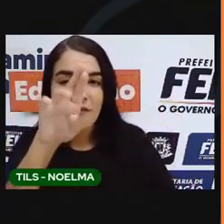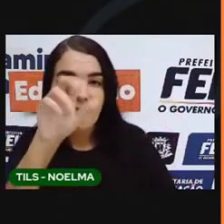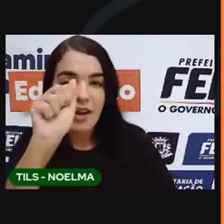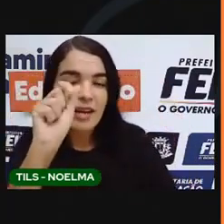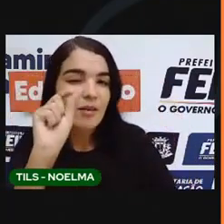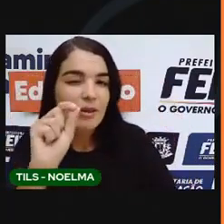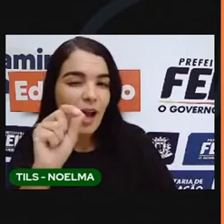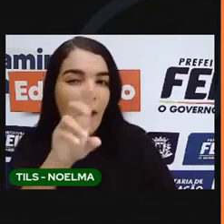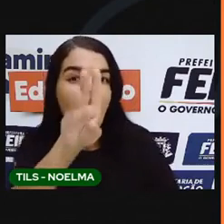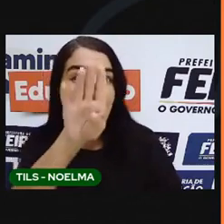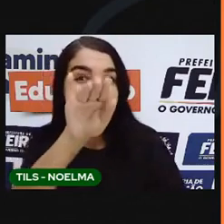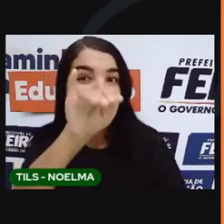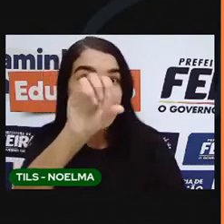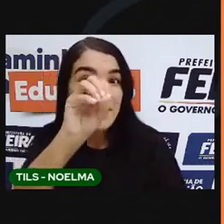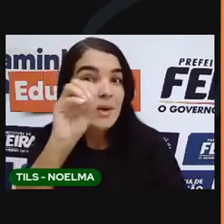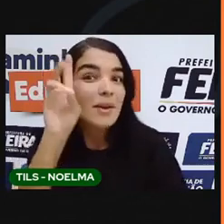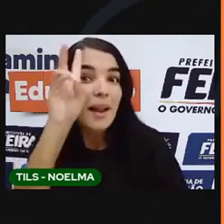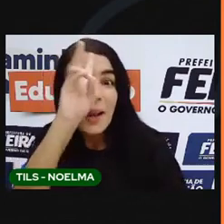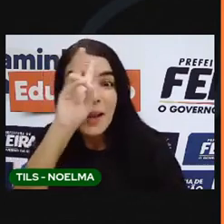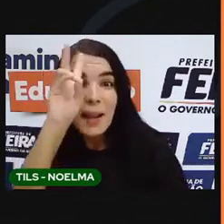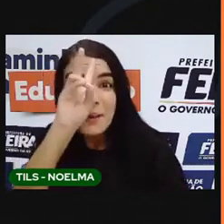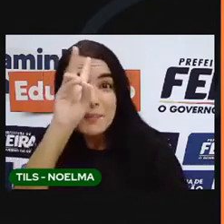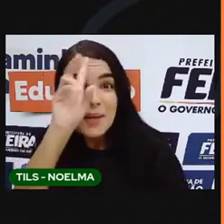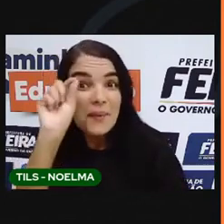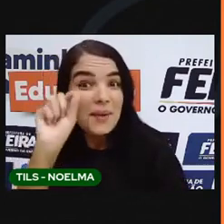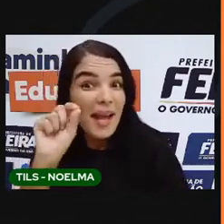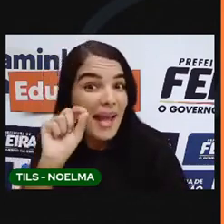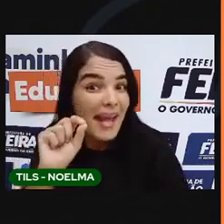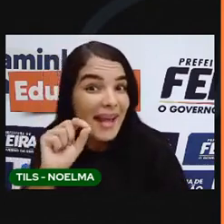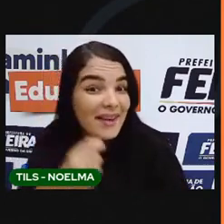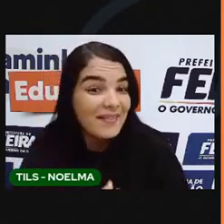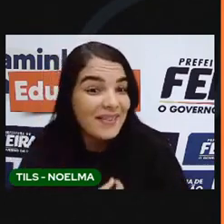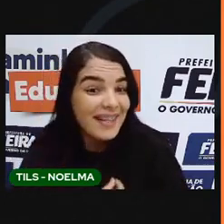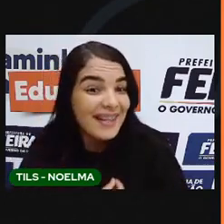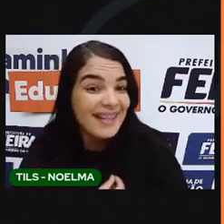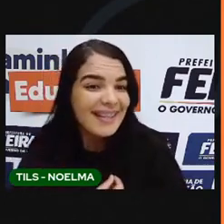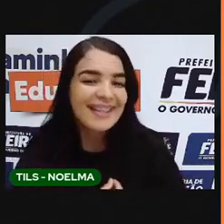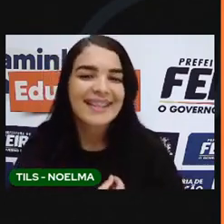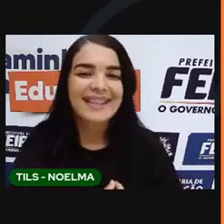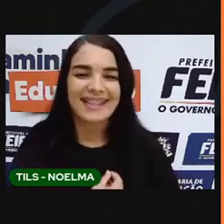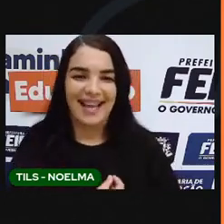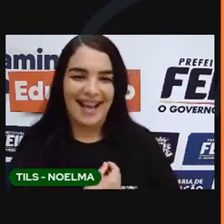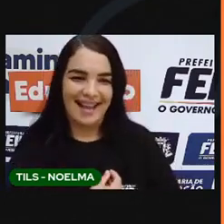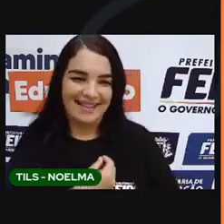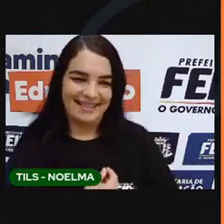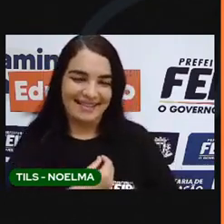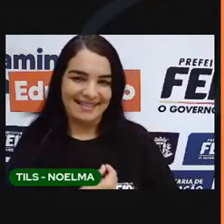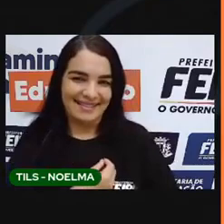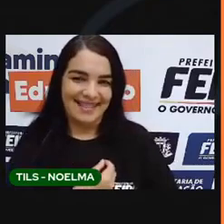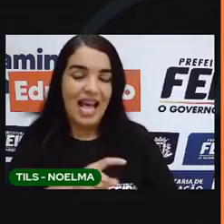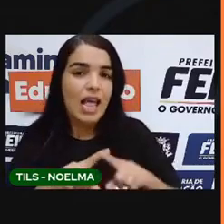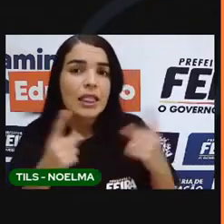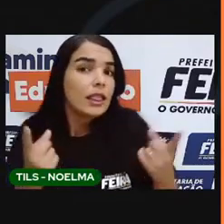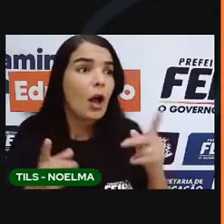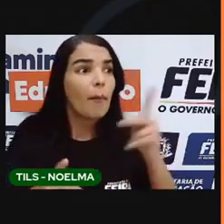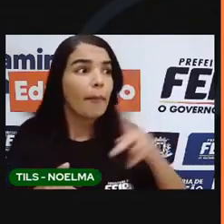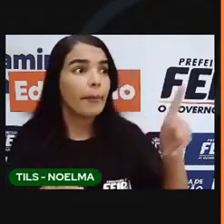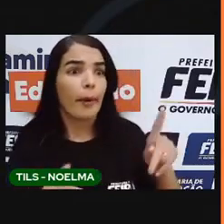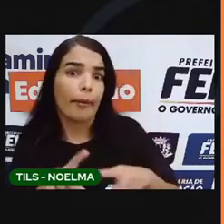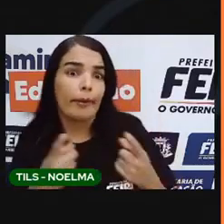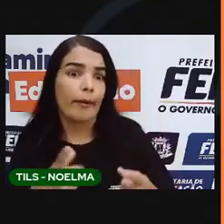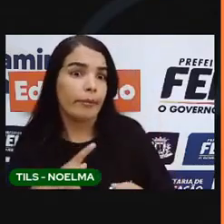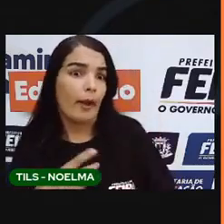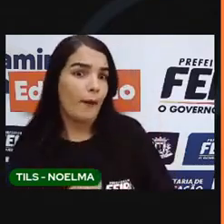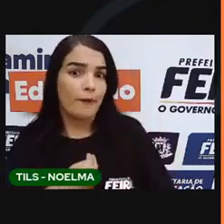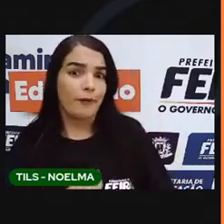bio. Quem é que lembra? Escreve aí embaixo. Bio significa vida. Pronto, deve ser alguma coisa ligada